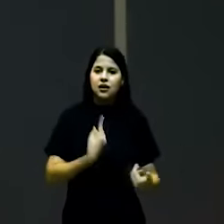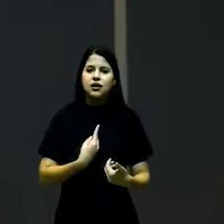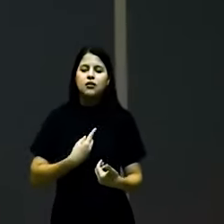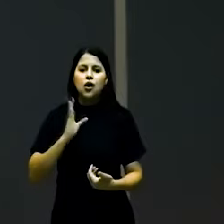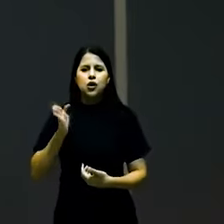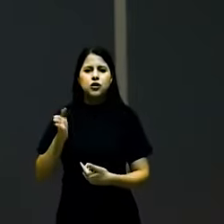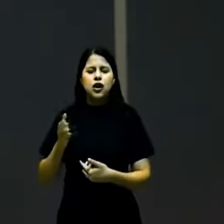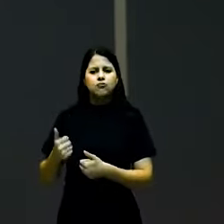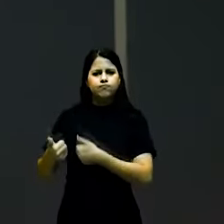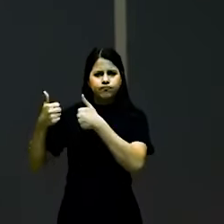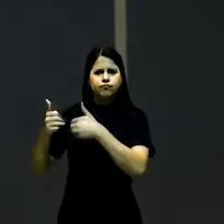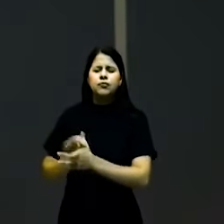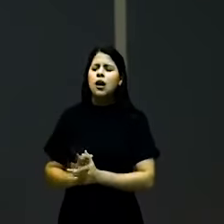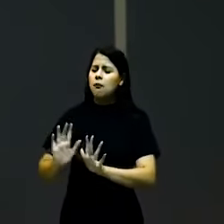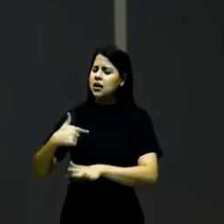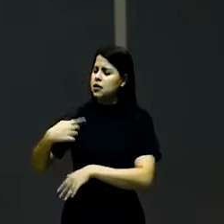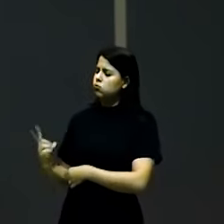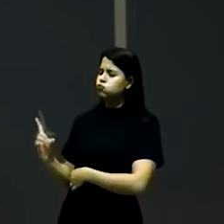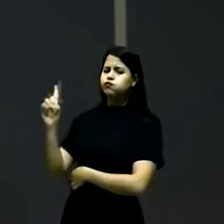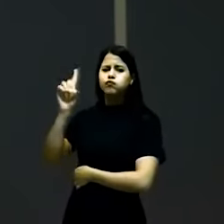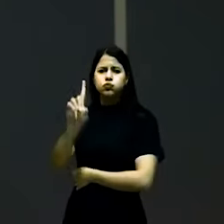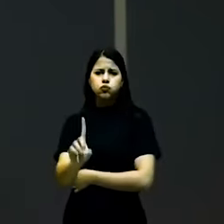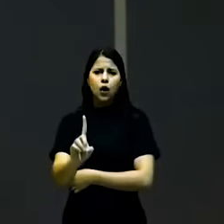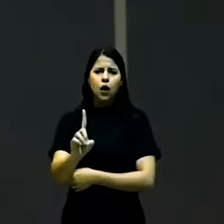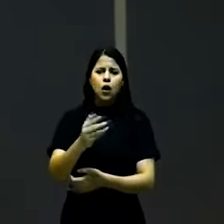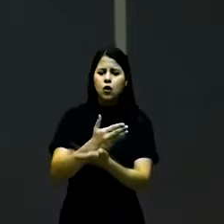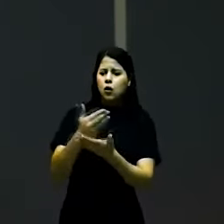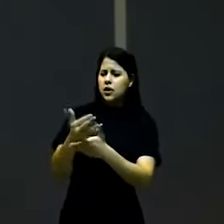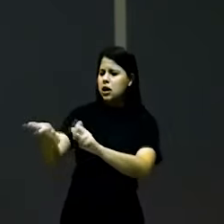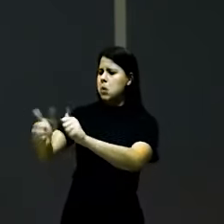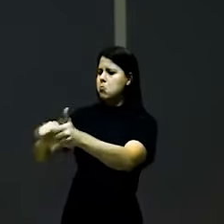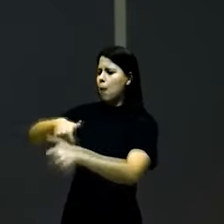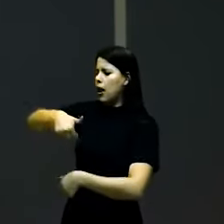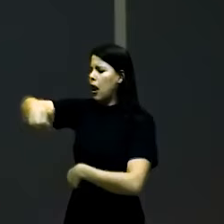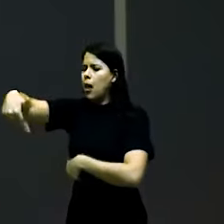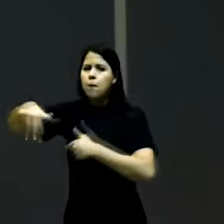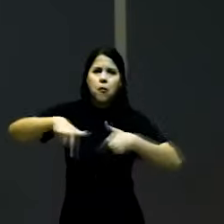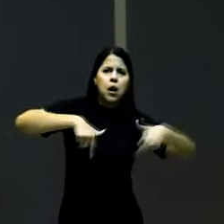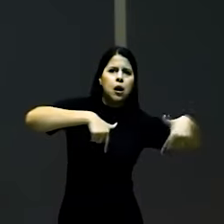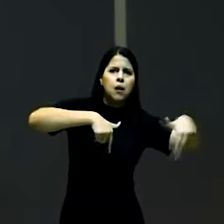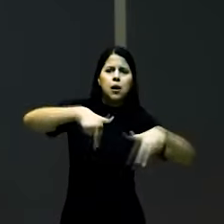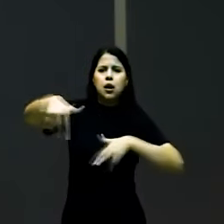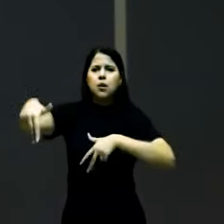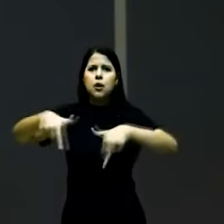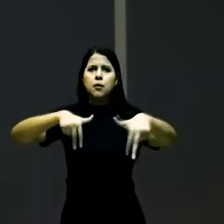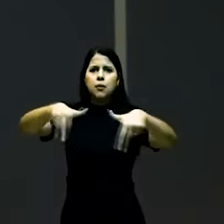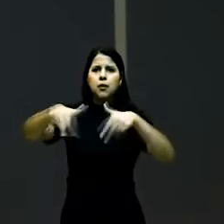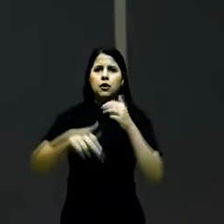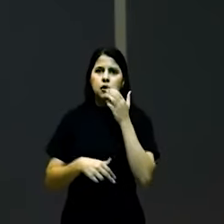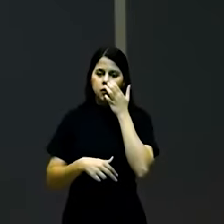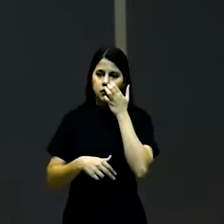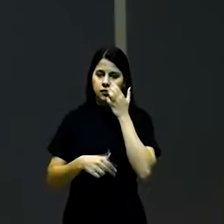E eu entrei para jogar. E nos primeiros lances, a pessoa que tinha que marcar o gol